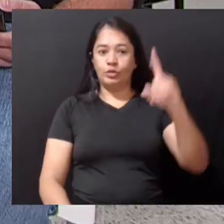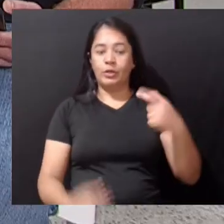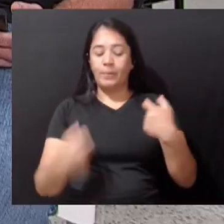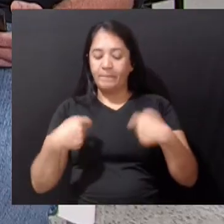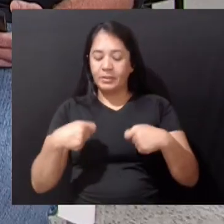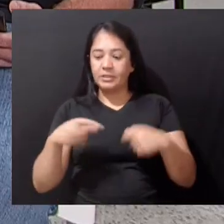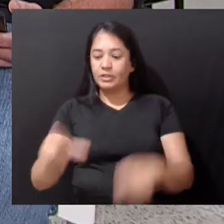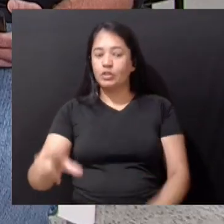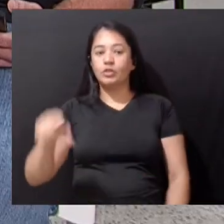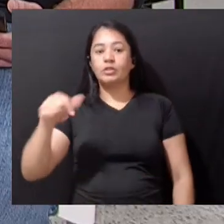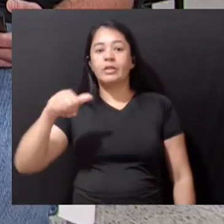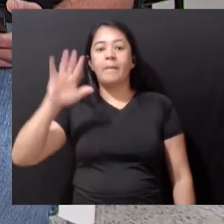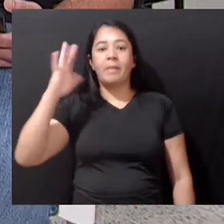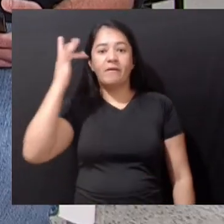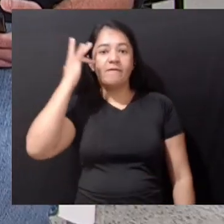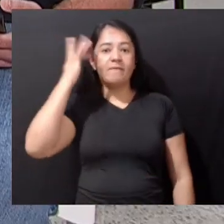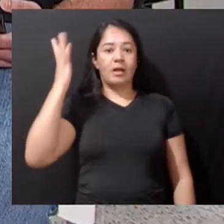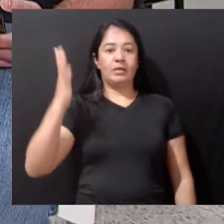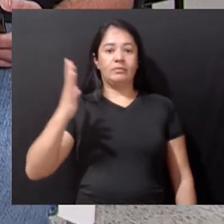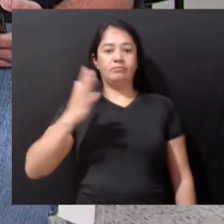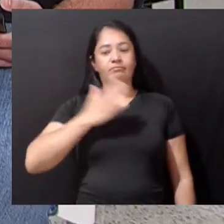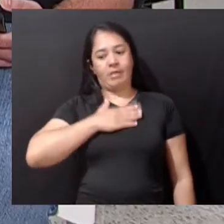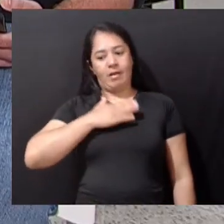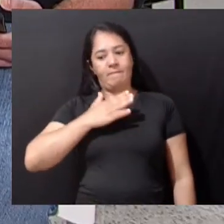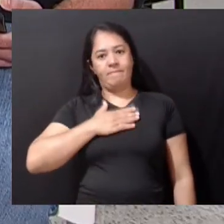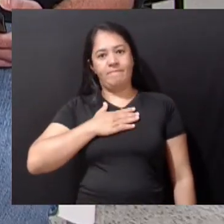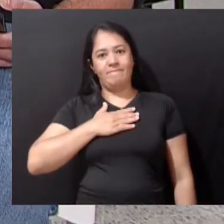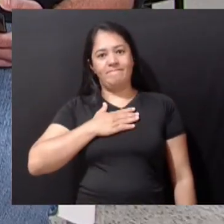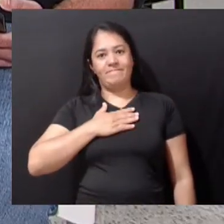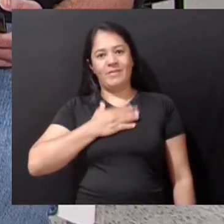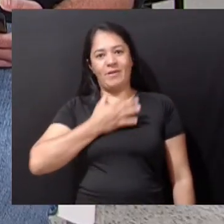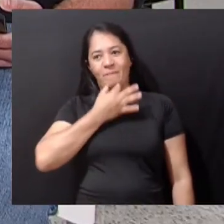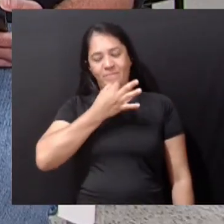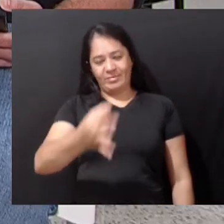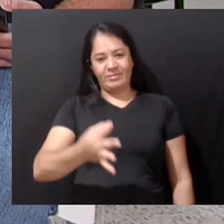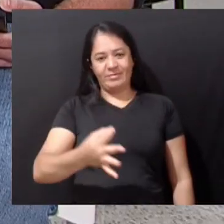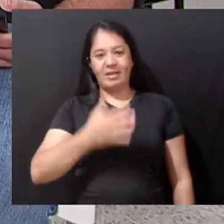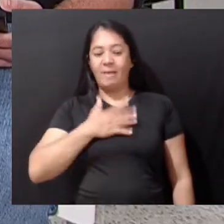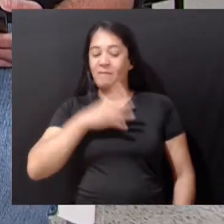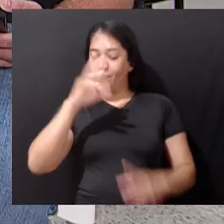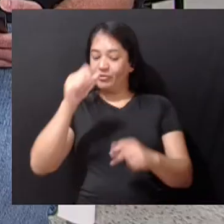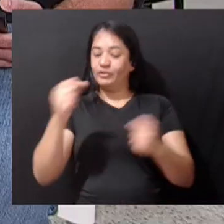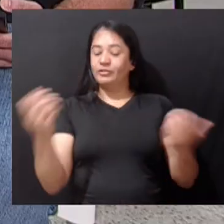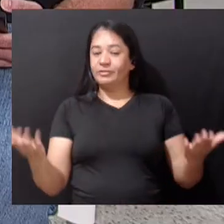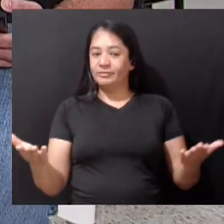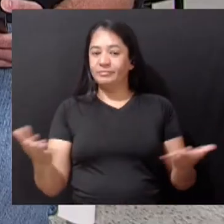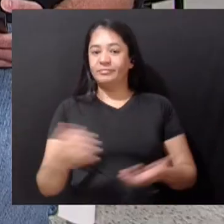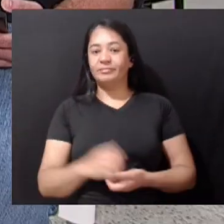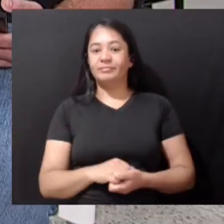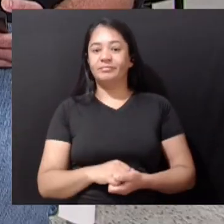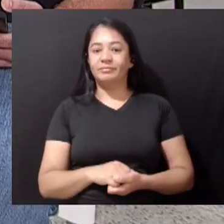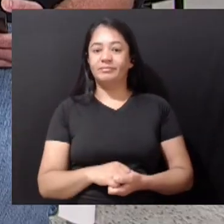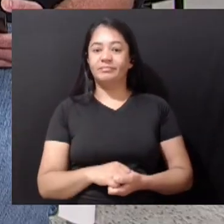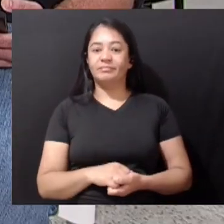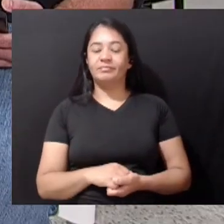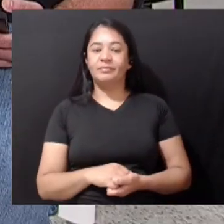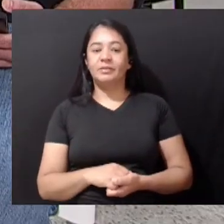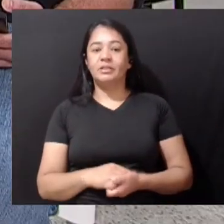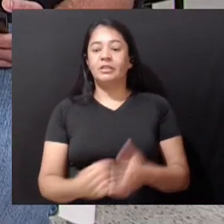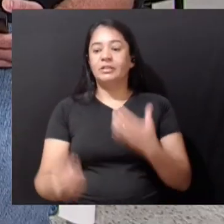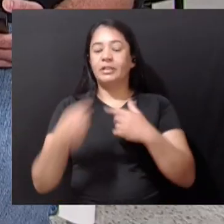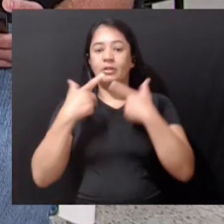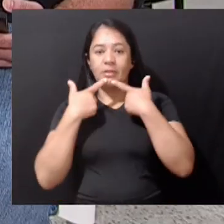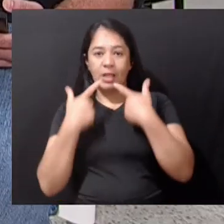mais fácil para mim, aquilo que é minha fortaleza naquele dia. Então, dentro das linguagens, eu vou